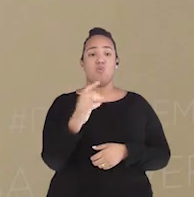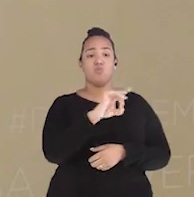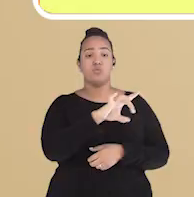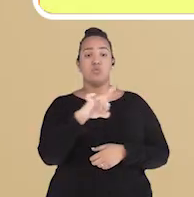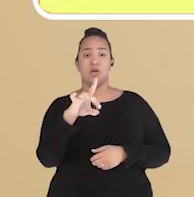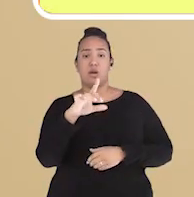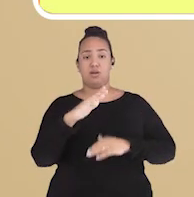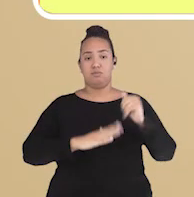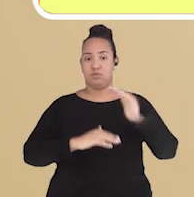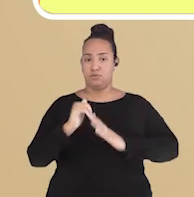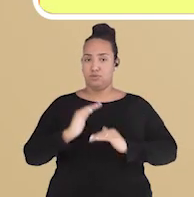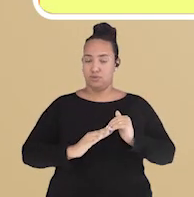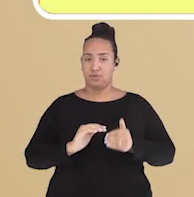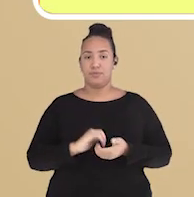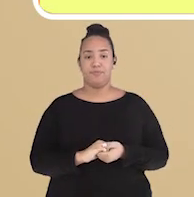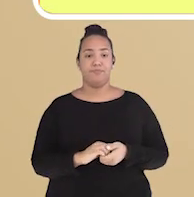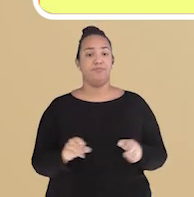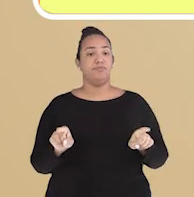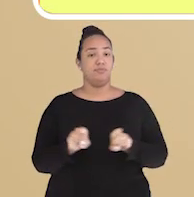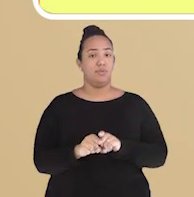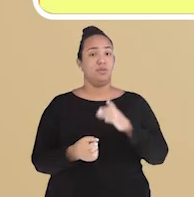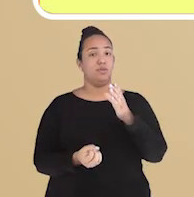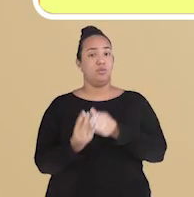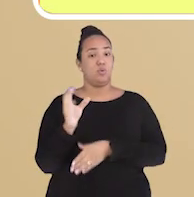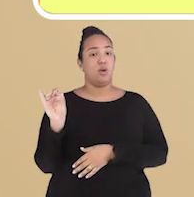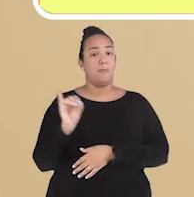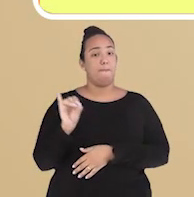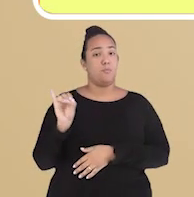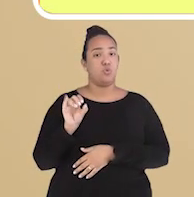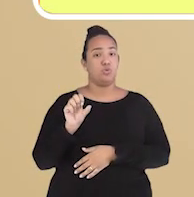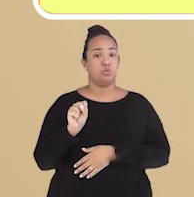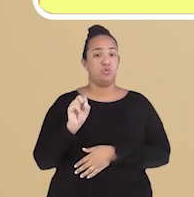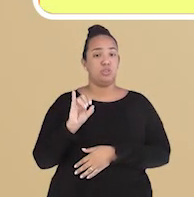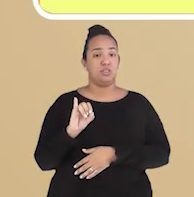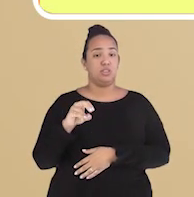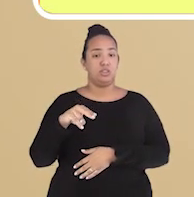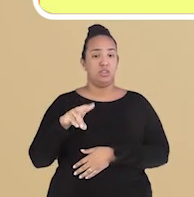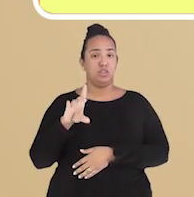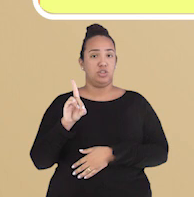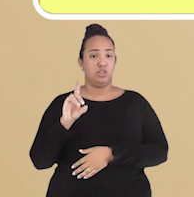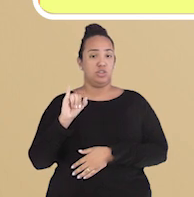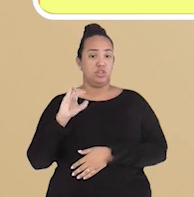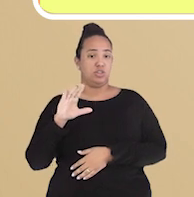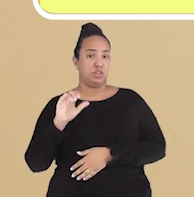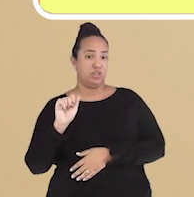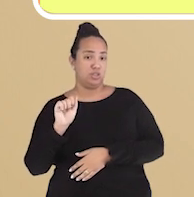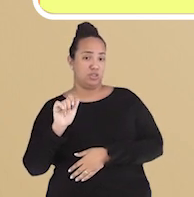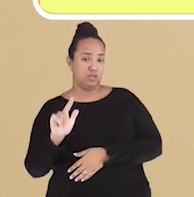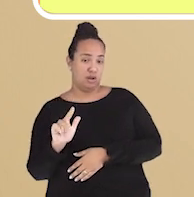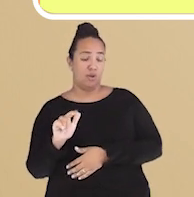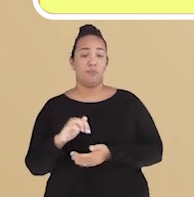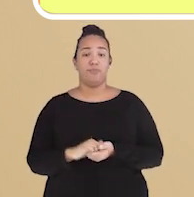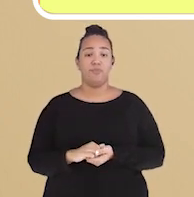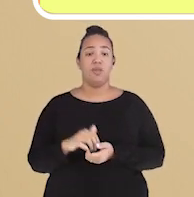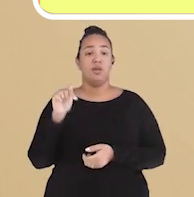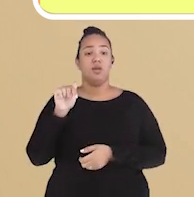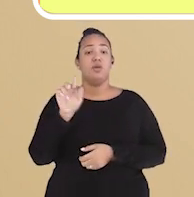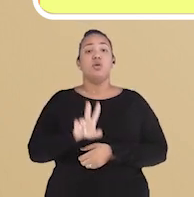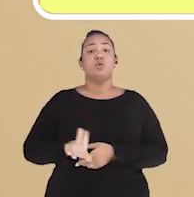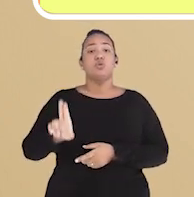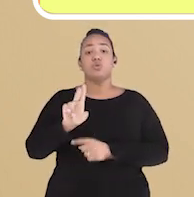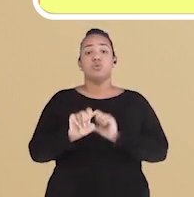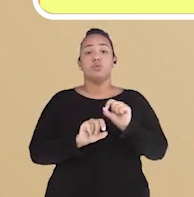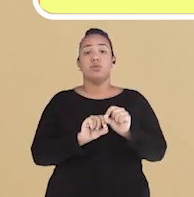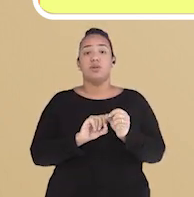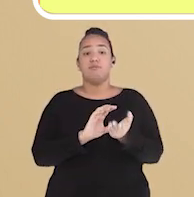profissão. Também foi criado o imposto sindical. E uma parte dele foi frequentemente utilizada como verba